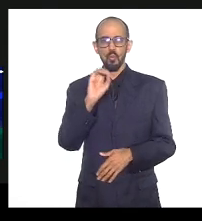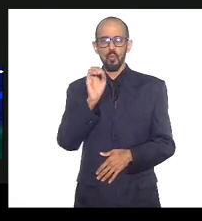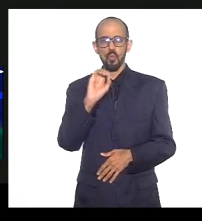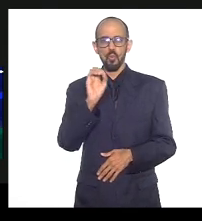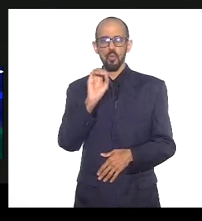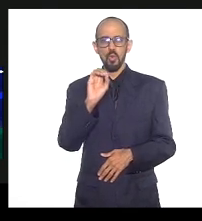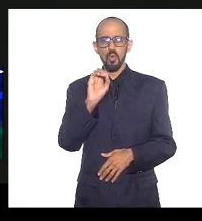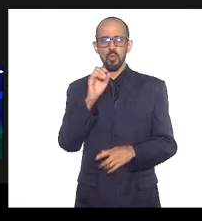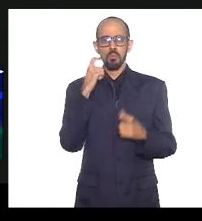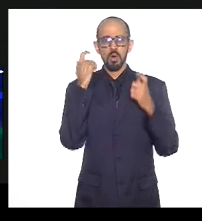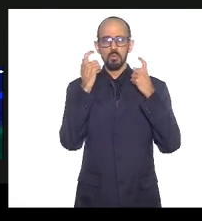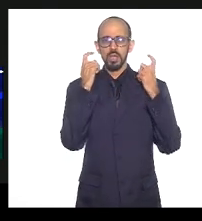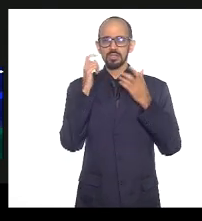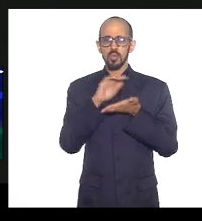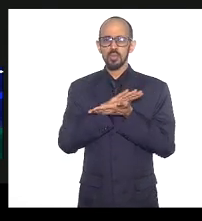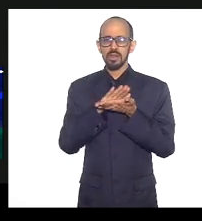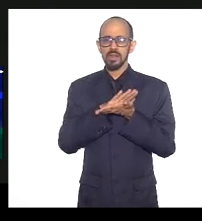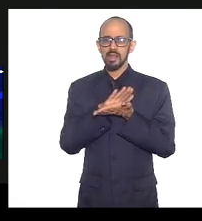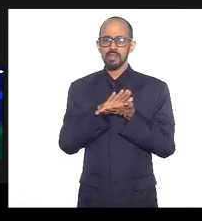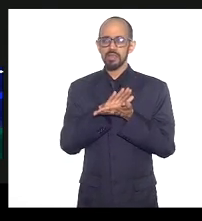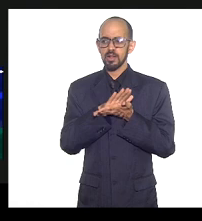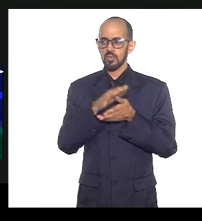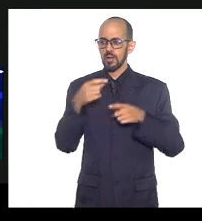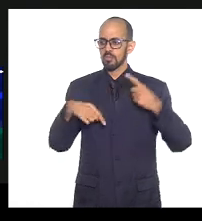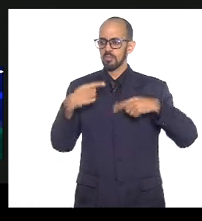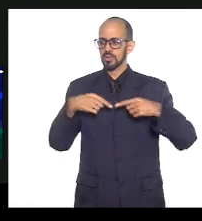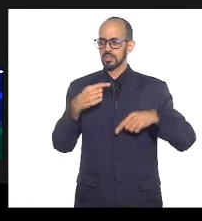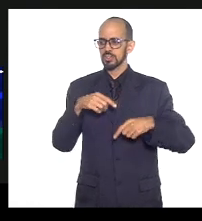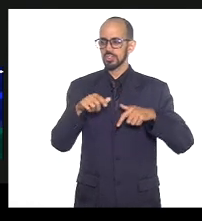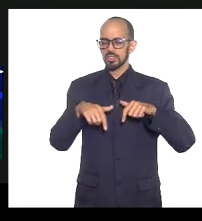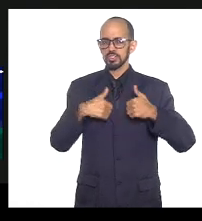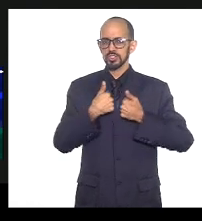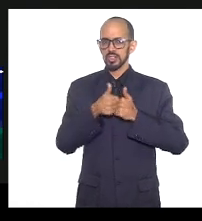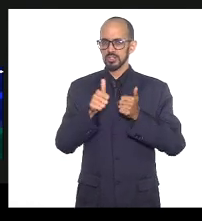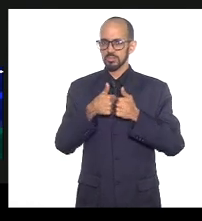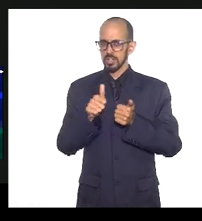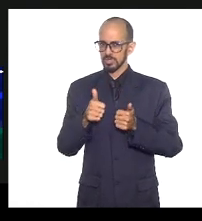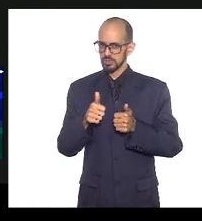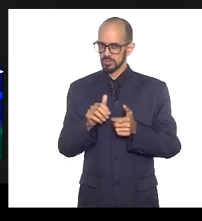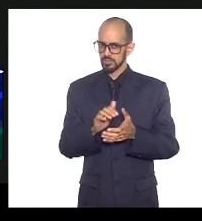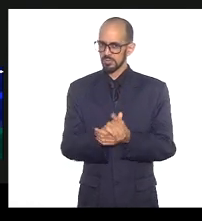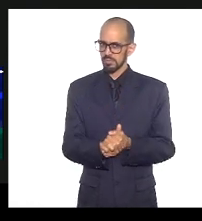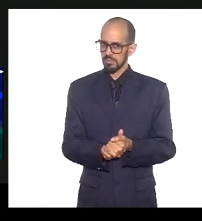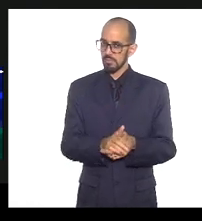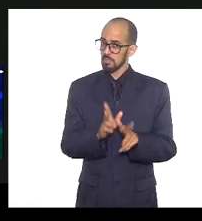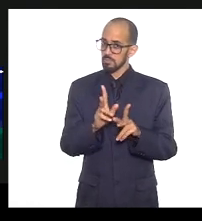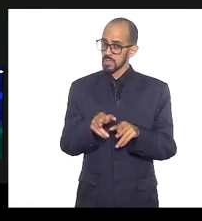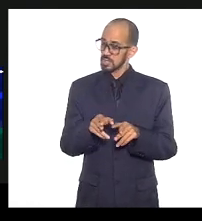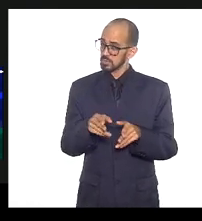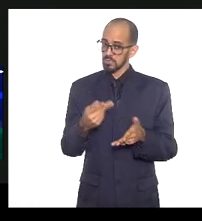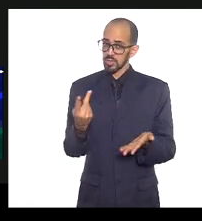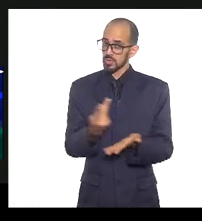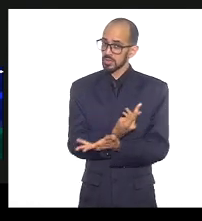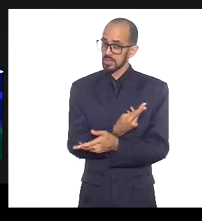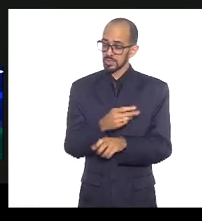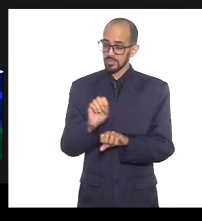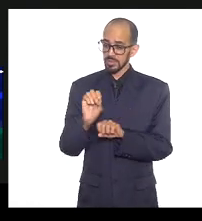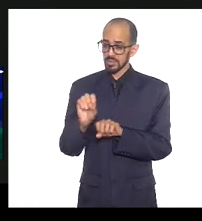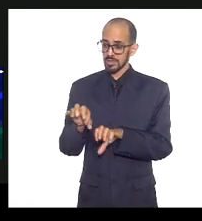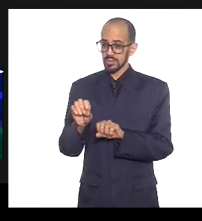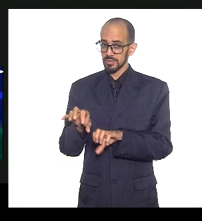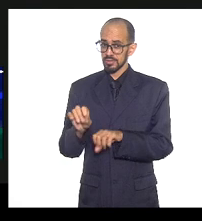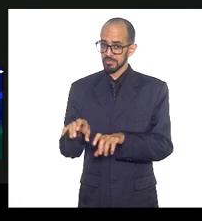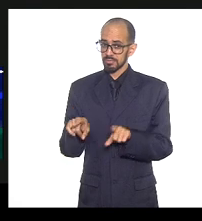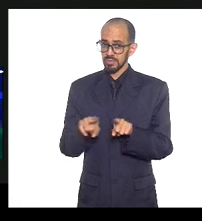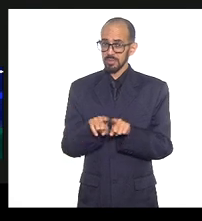preocupação com a política de transporte o mesmo acontece também a educação de repente o